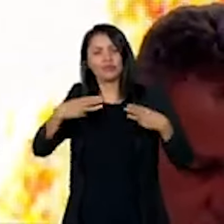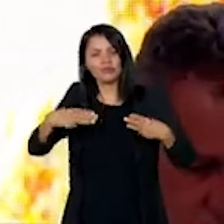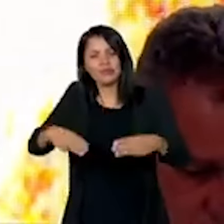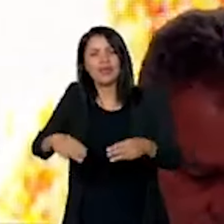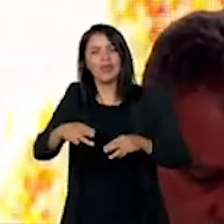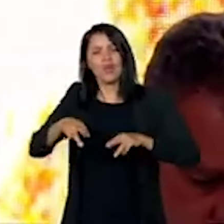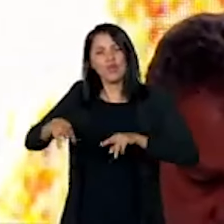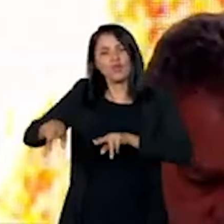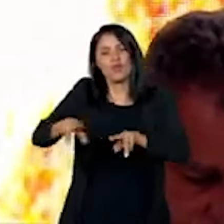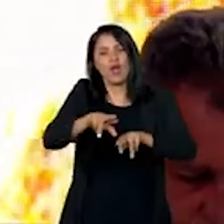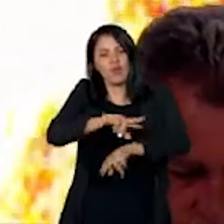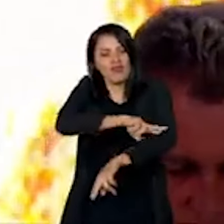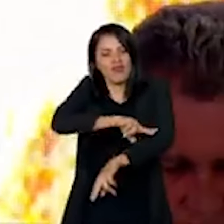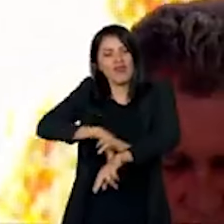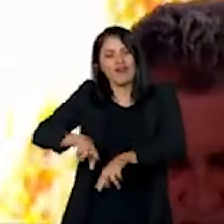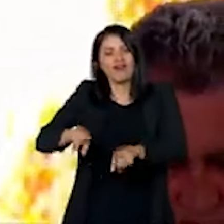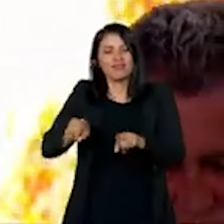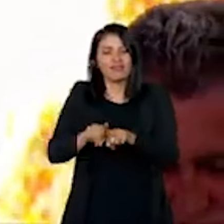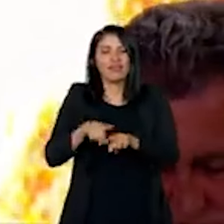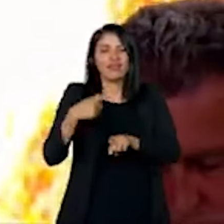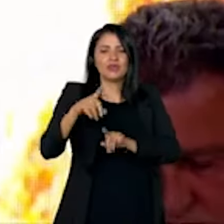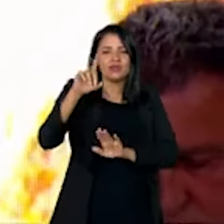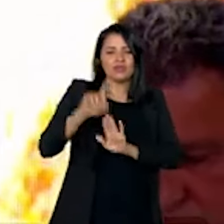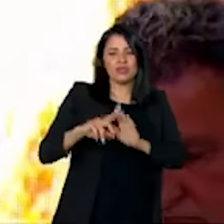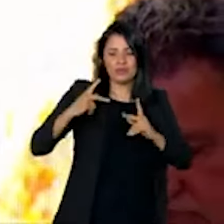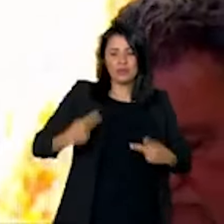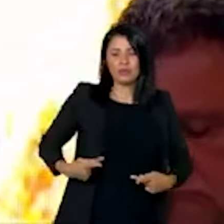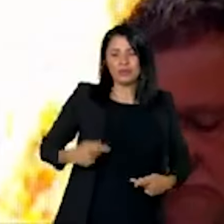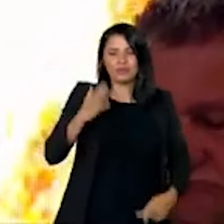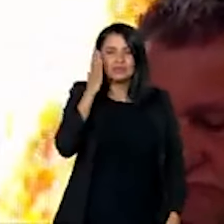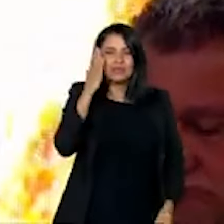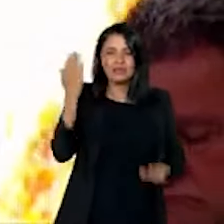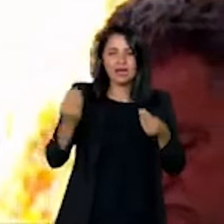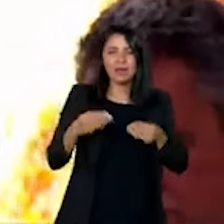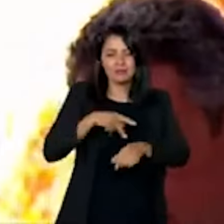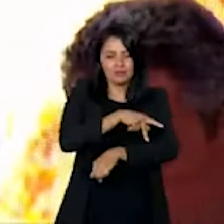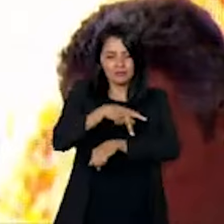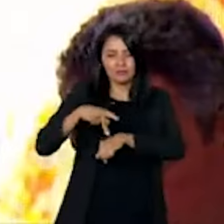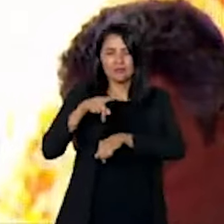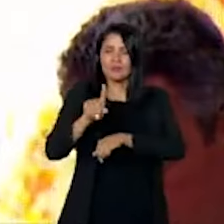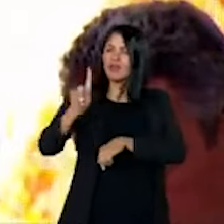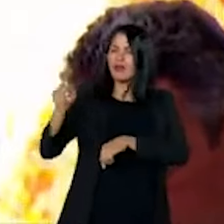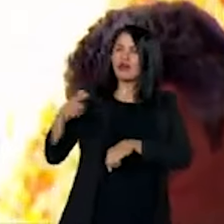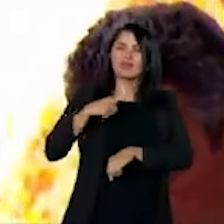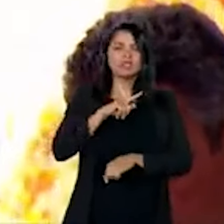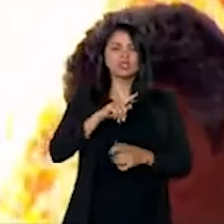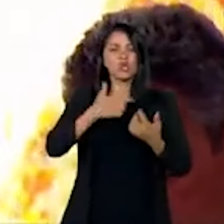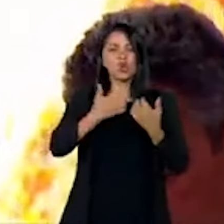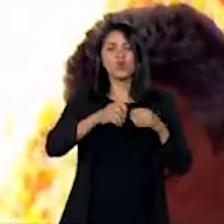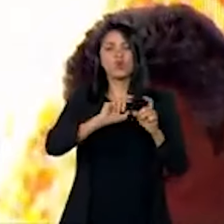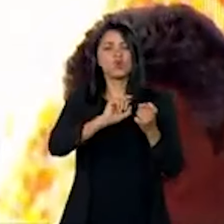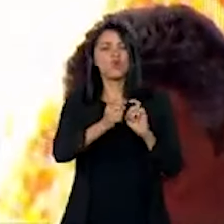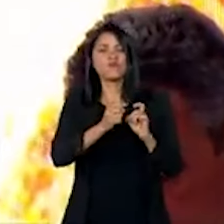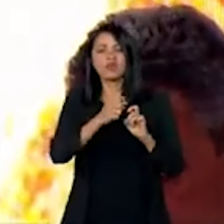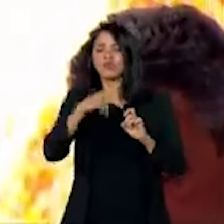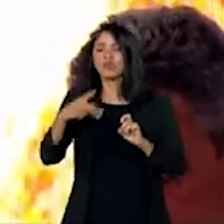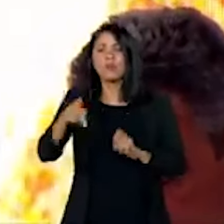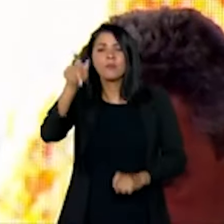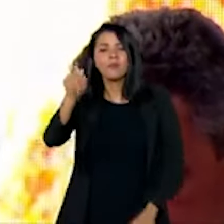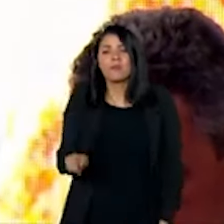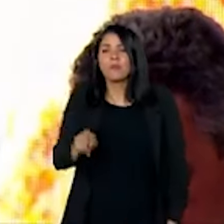Racial, acabou com o Ministério dos Direitos Humanos. Sabe, esse país era governado para quem e para quem?